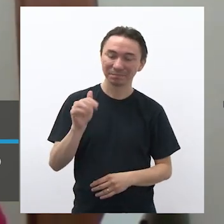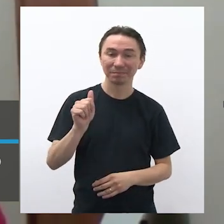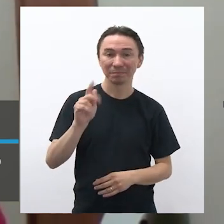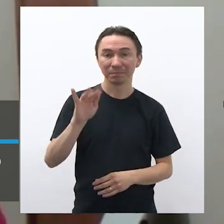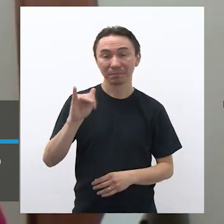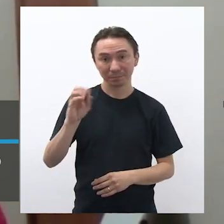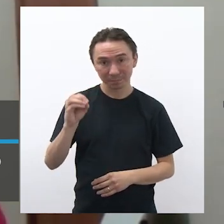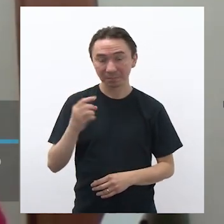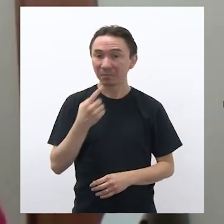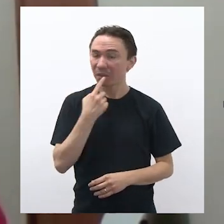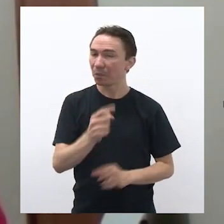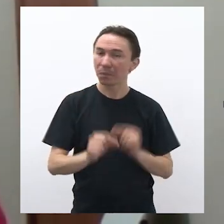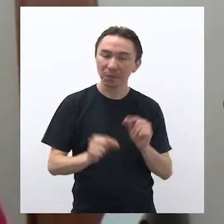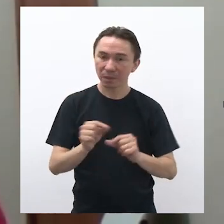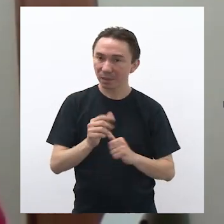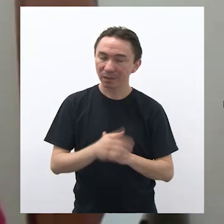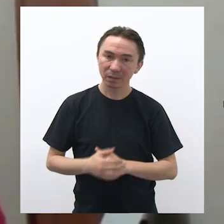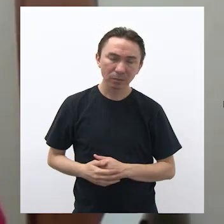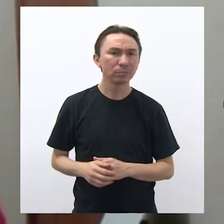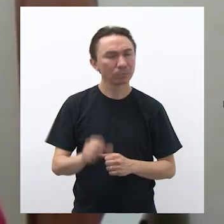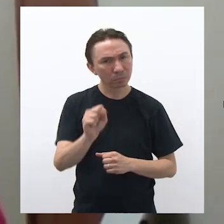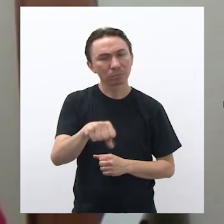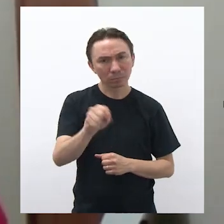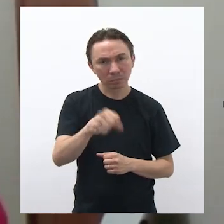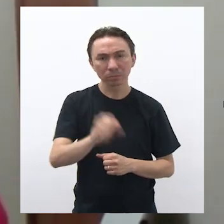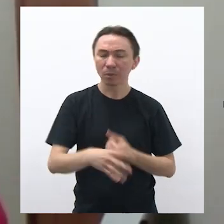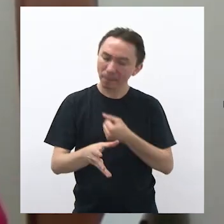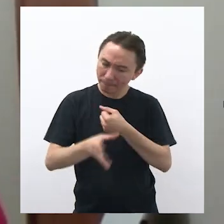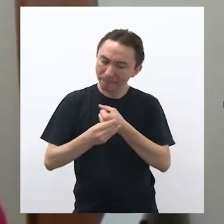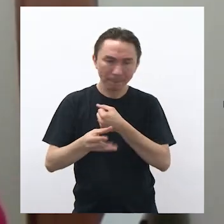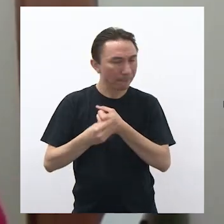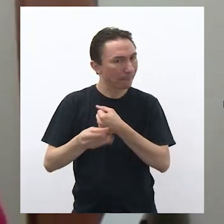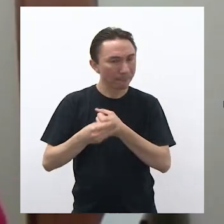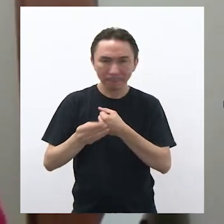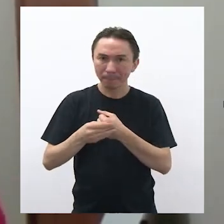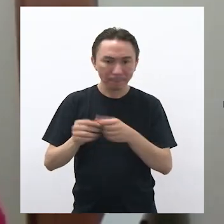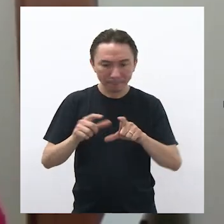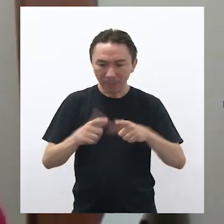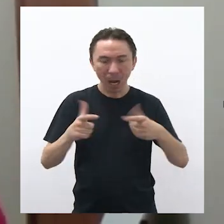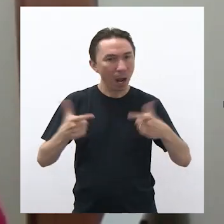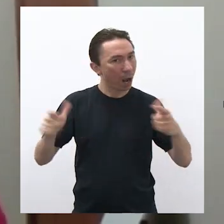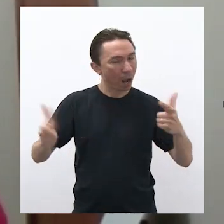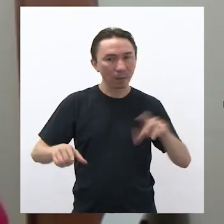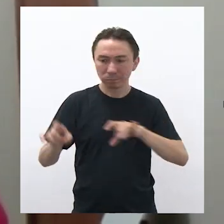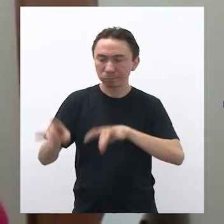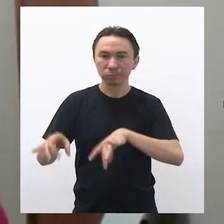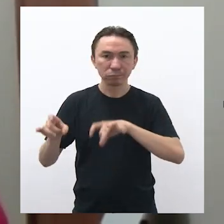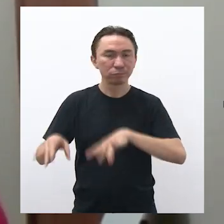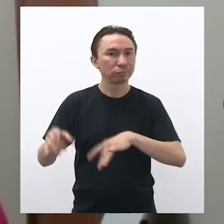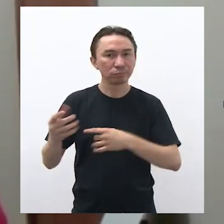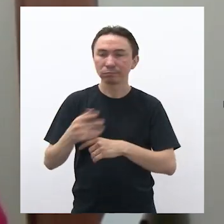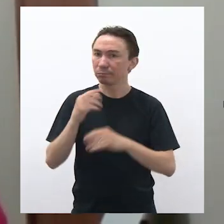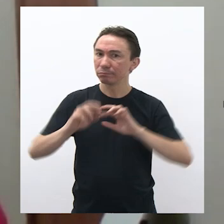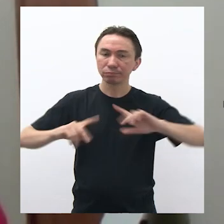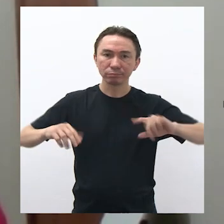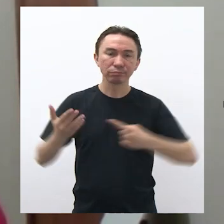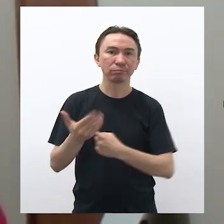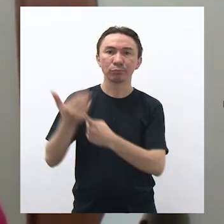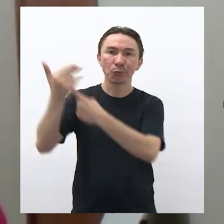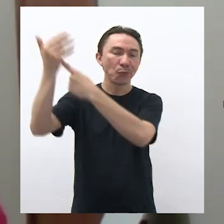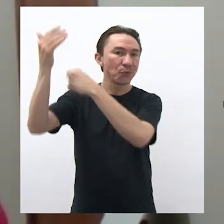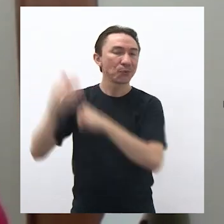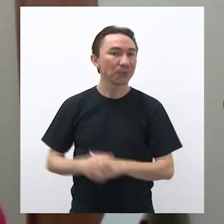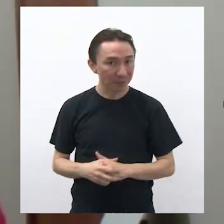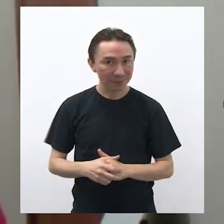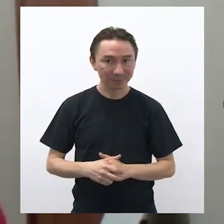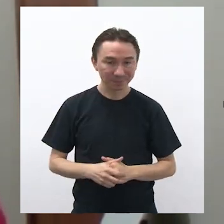sim, né? A ampliação do conhecimento tecnológico. O professor Adilson comenta que sim. Deixa eu ver